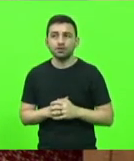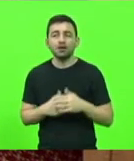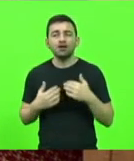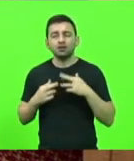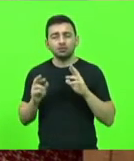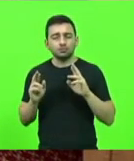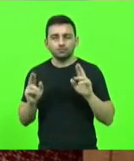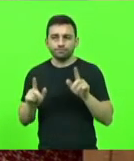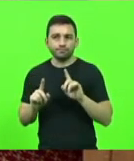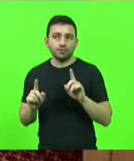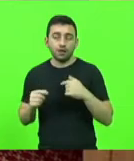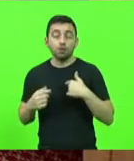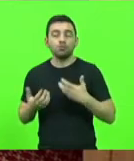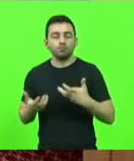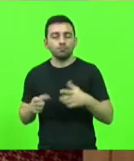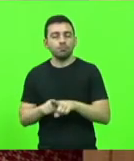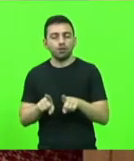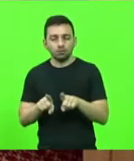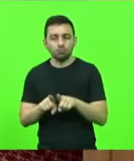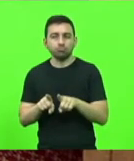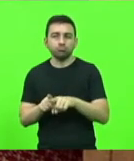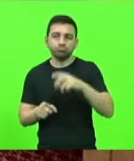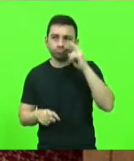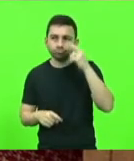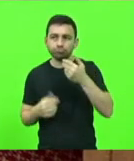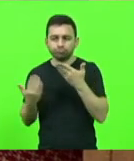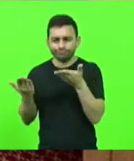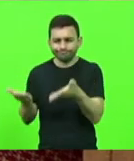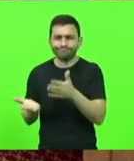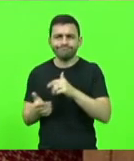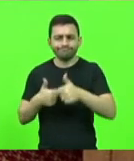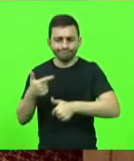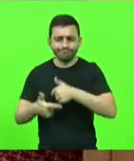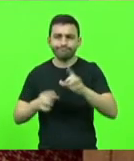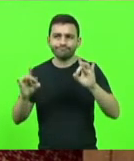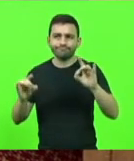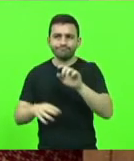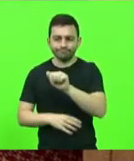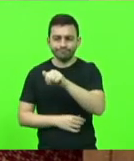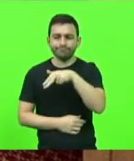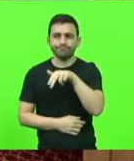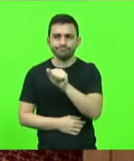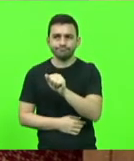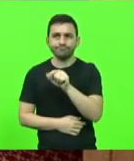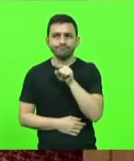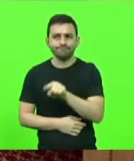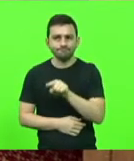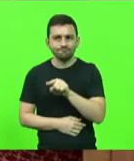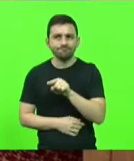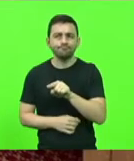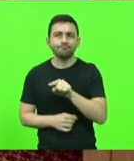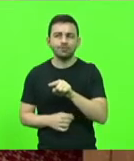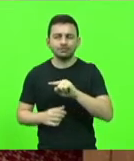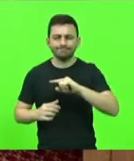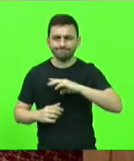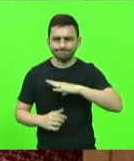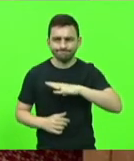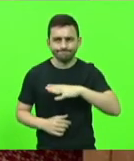diferentes que era o reconhecer aqui Ana lavratti pelo seu trabalho pelo comprometimento